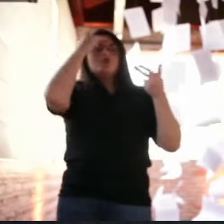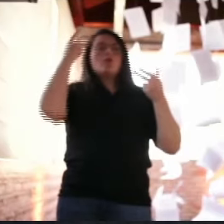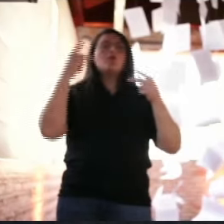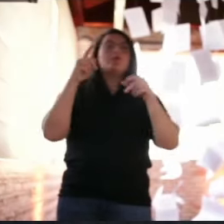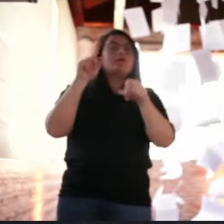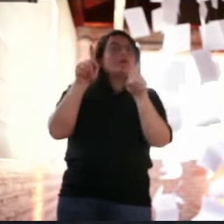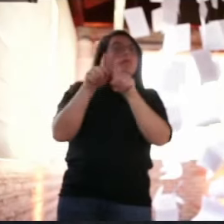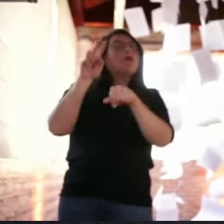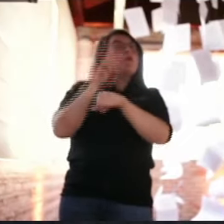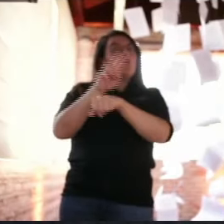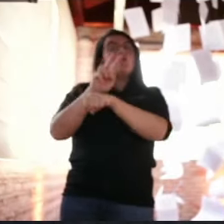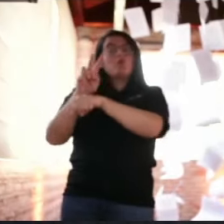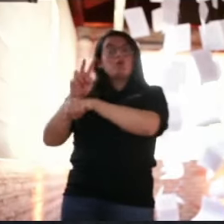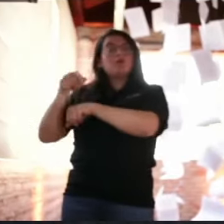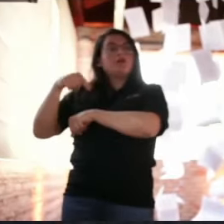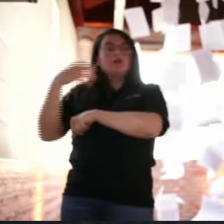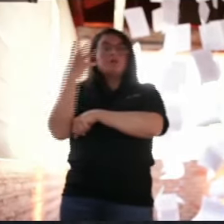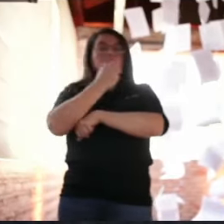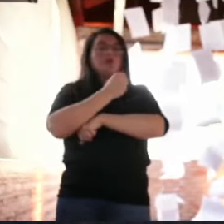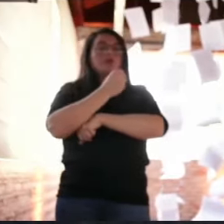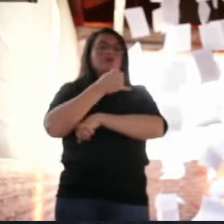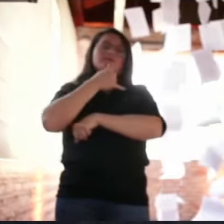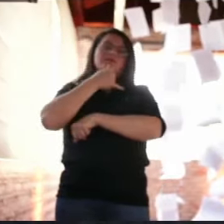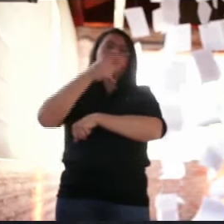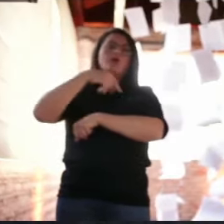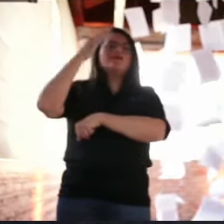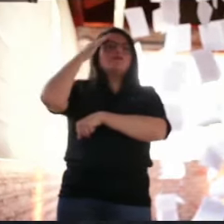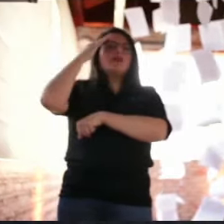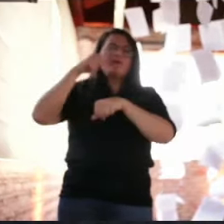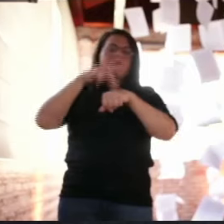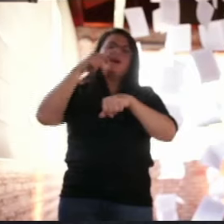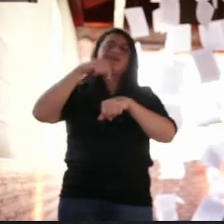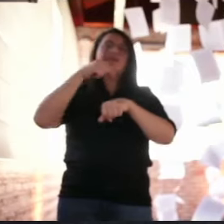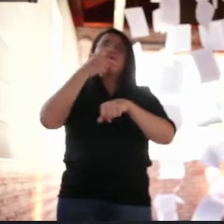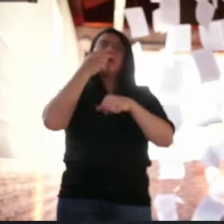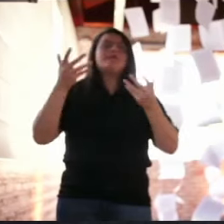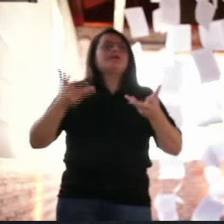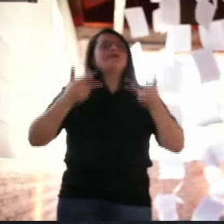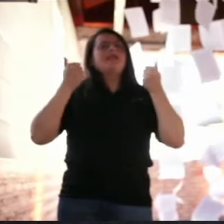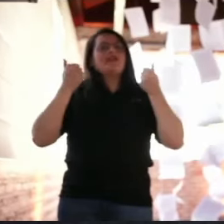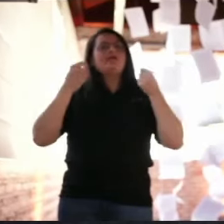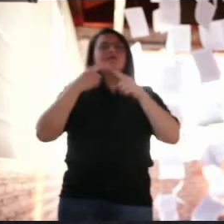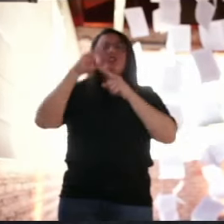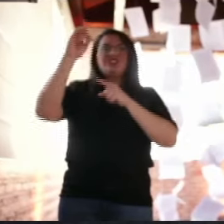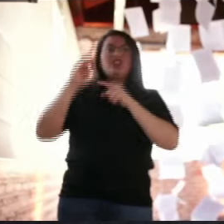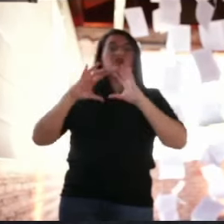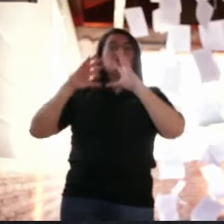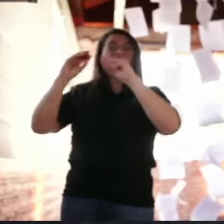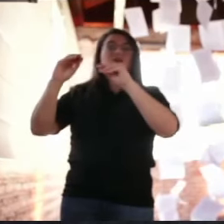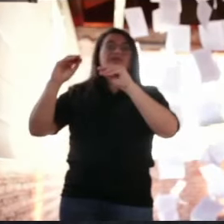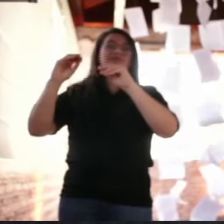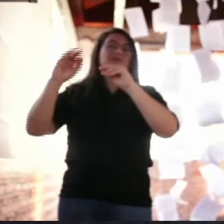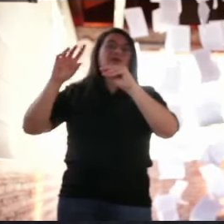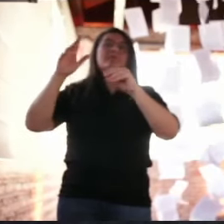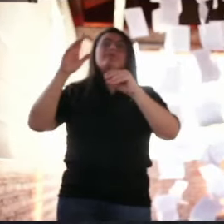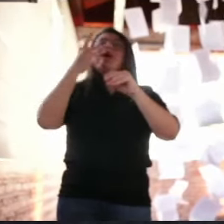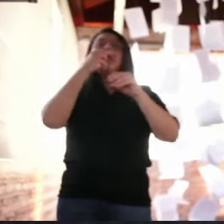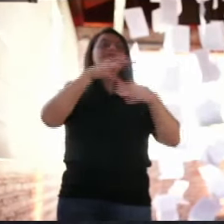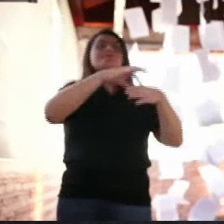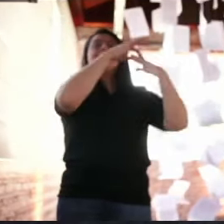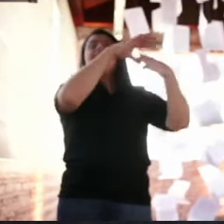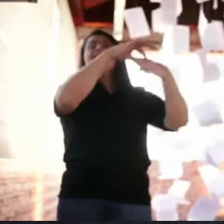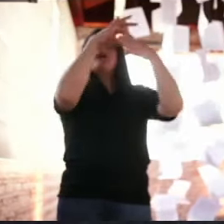cuidado infelizmente a gente sabe que nosso país estão privilégio O que é um direito para todos acabou se tornando privilégio e eu diria